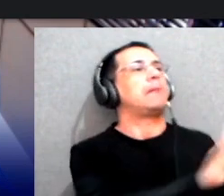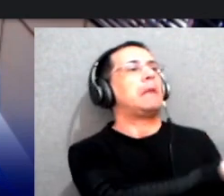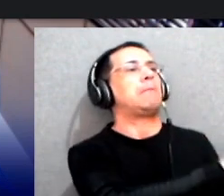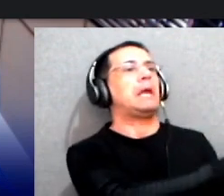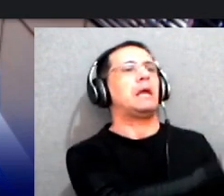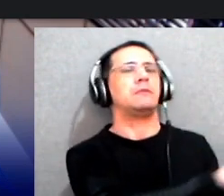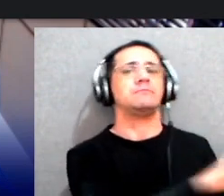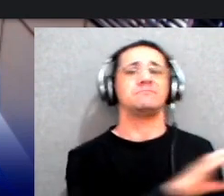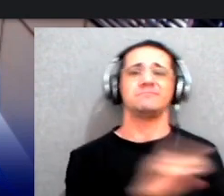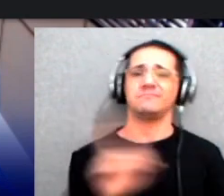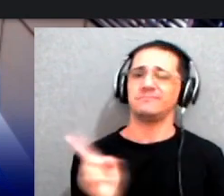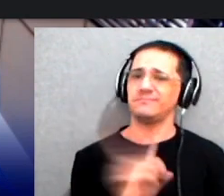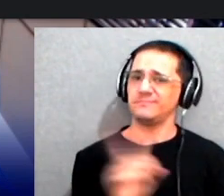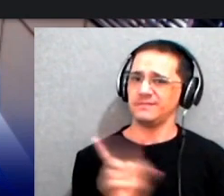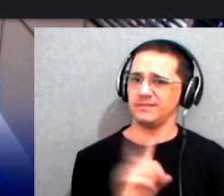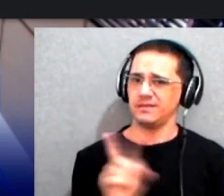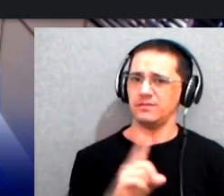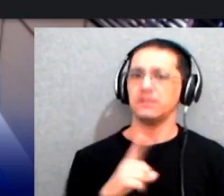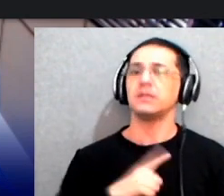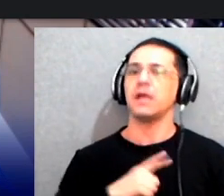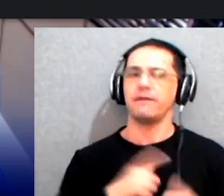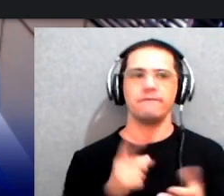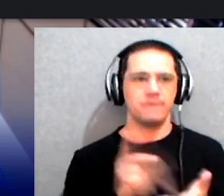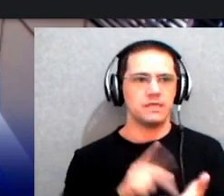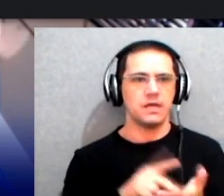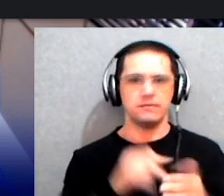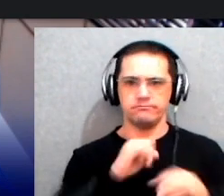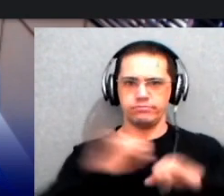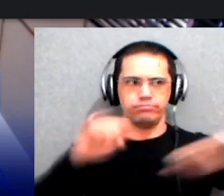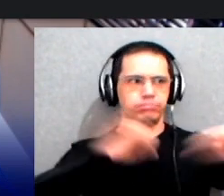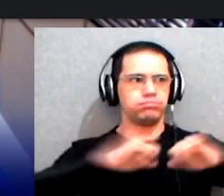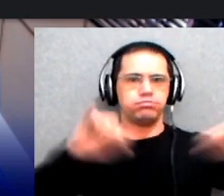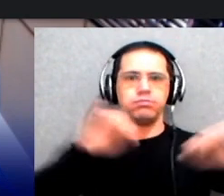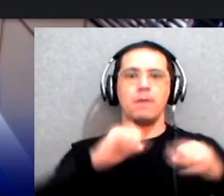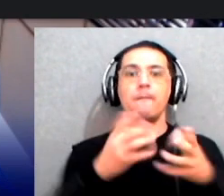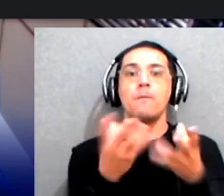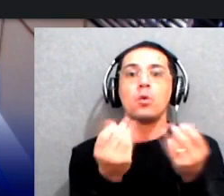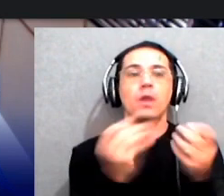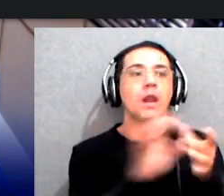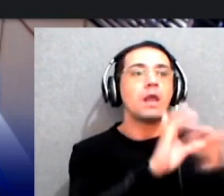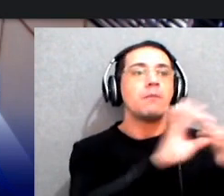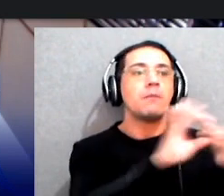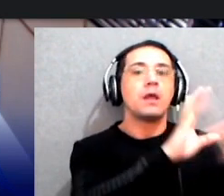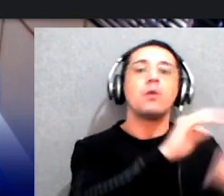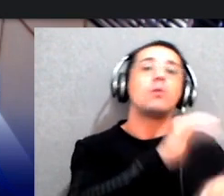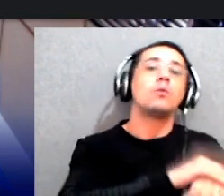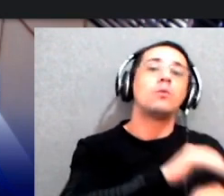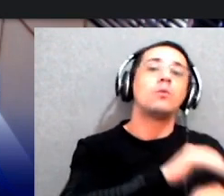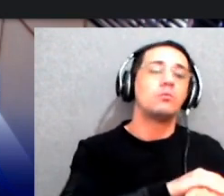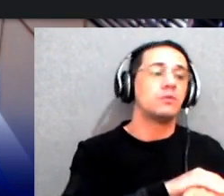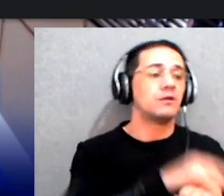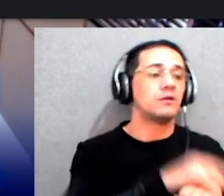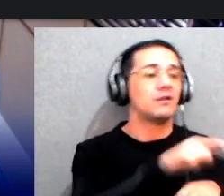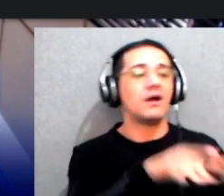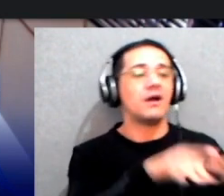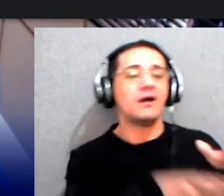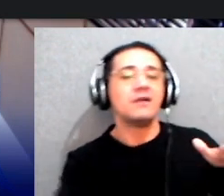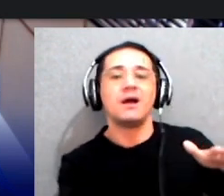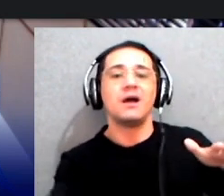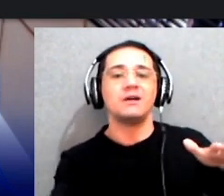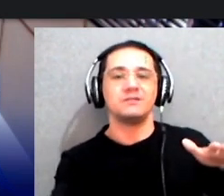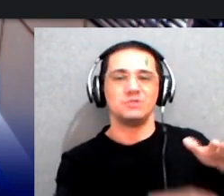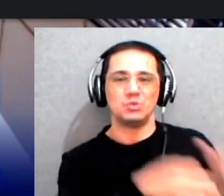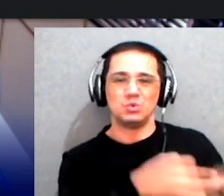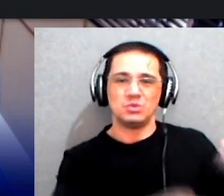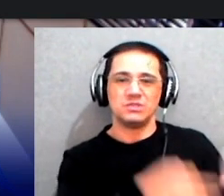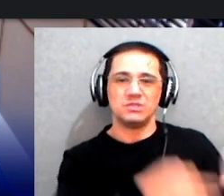elevado de habeas, existe um número elevado de habeas corpus, é sintoma de uma justiça de primeiro grau que não funciona. Mas voltando, essas